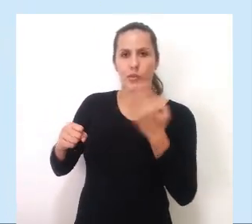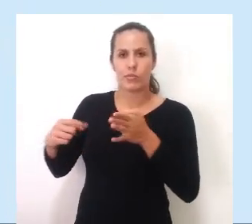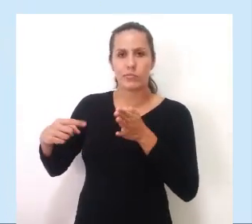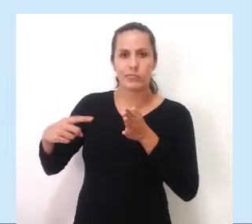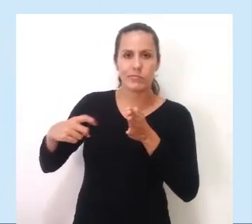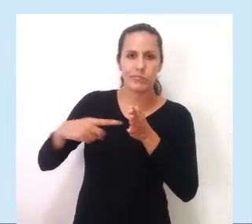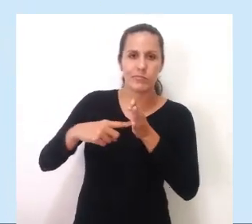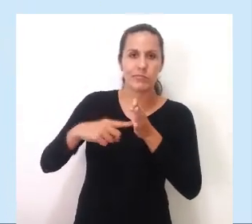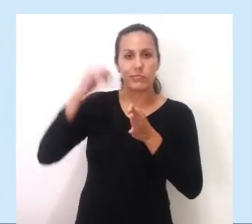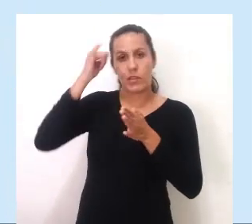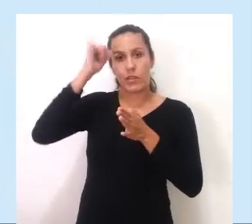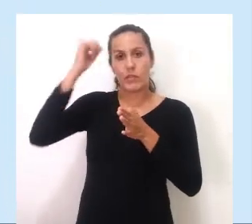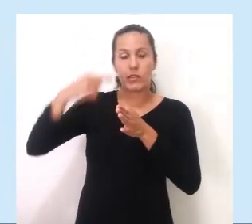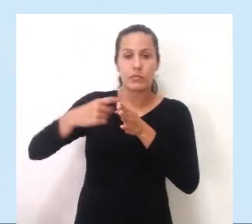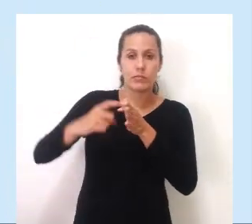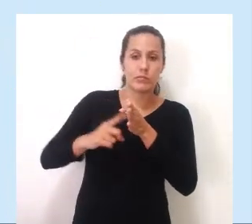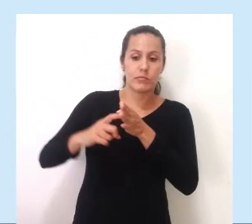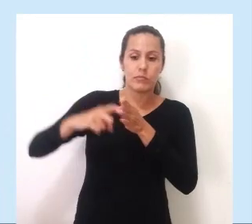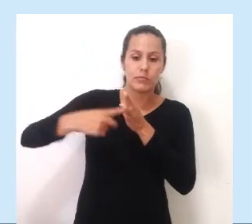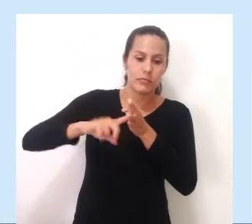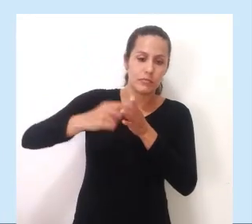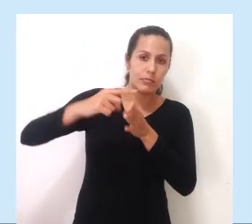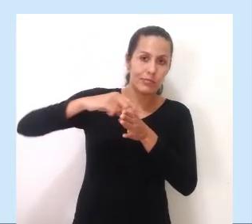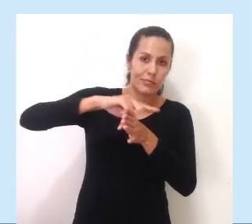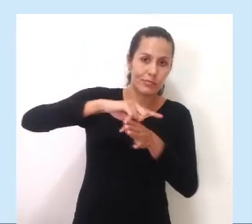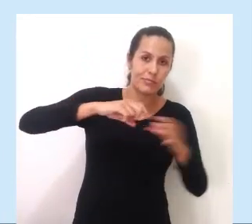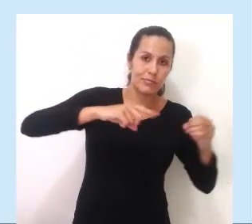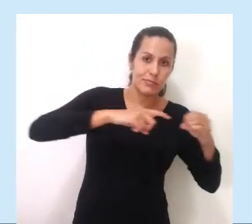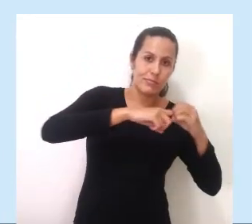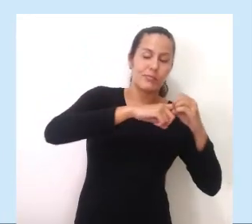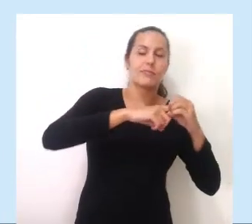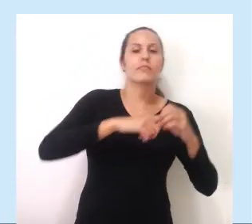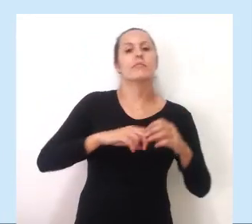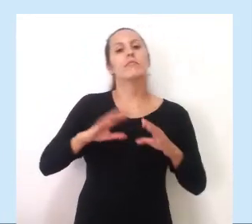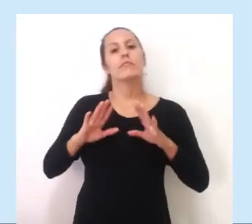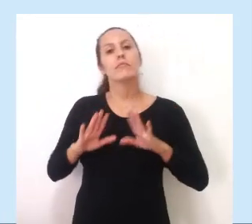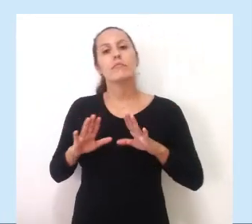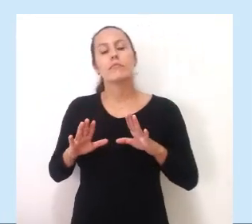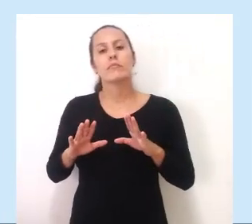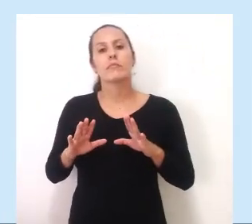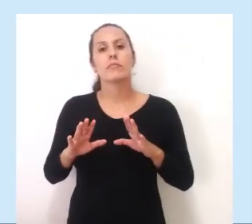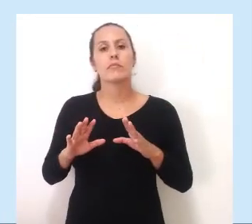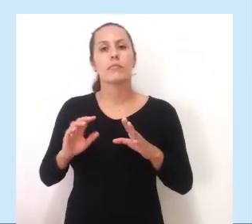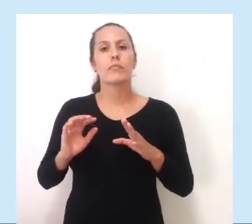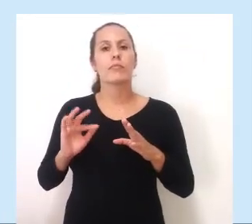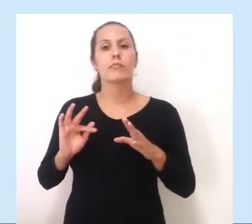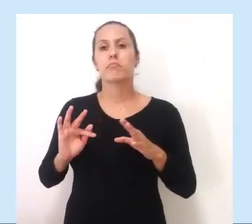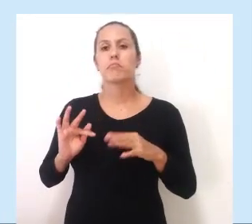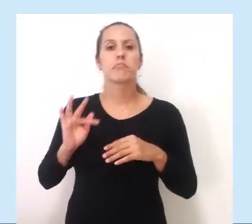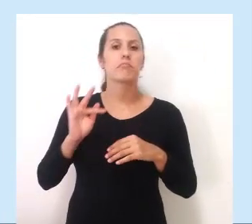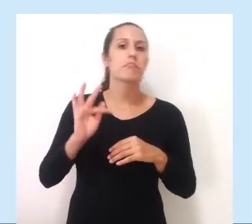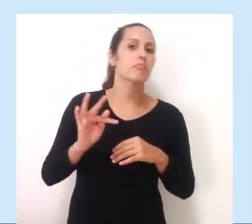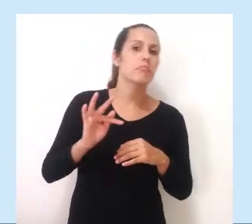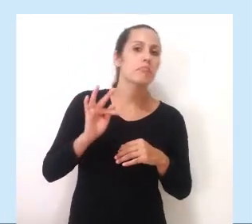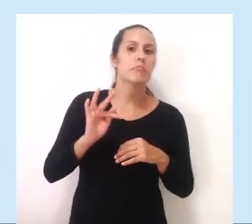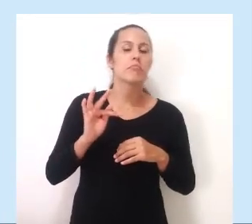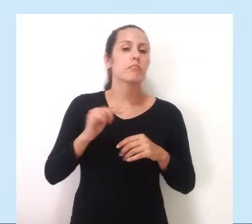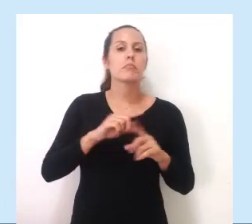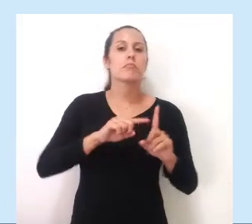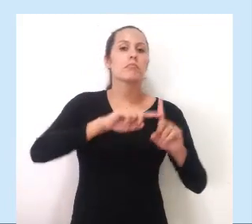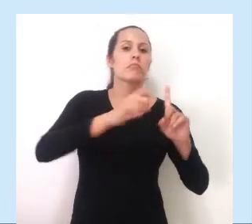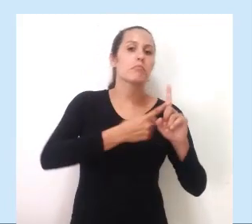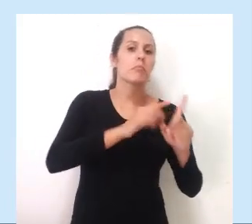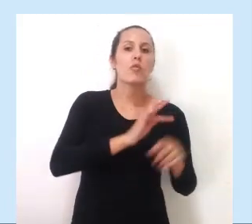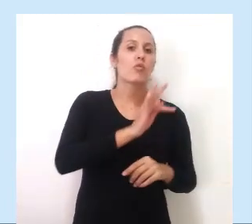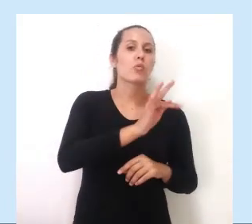e fecunde, ou seja, ocorra a produção de um zigoto e no futuro um feto e